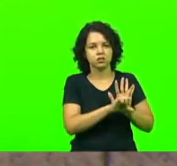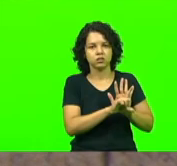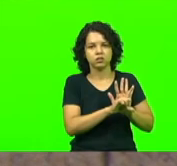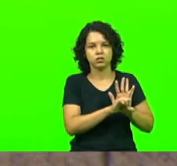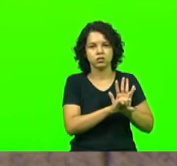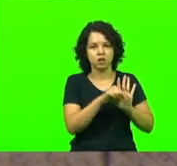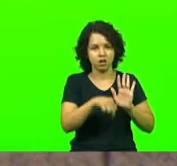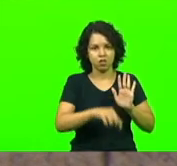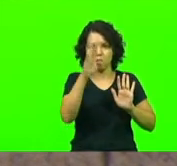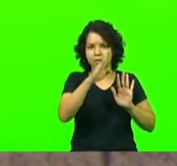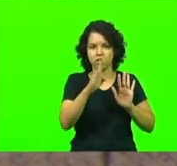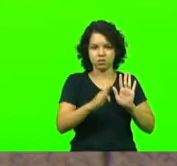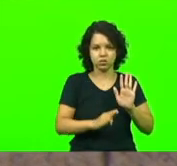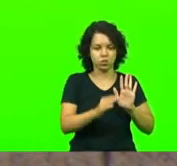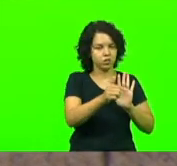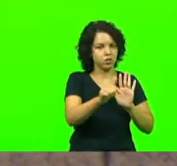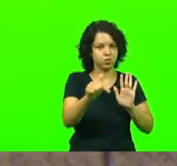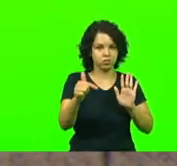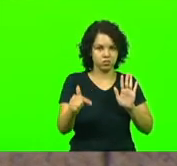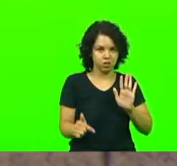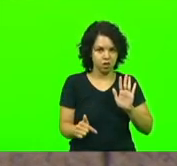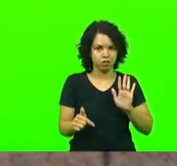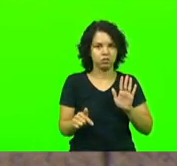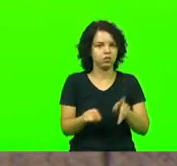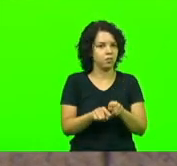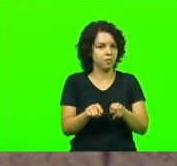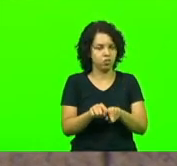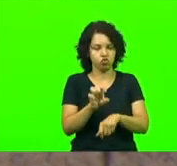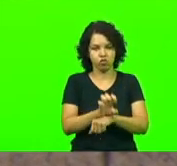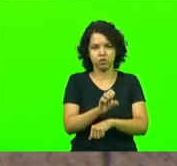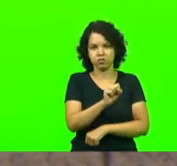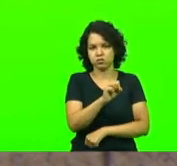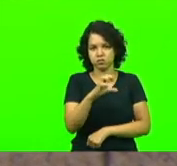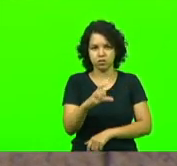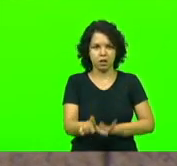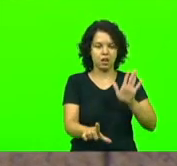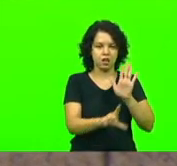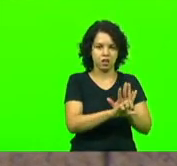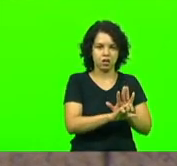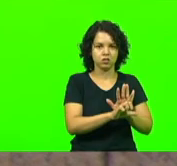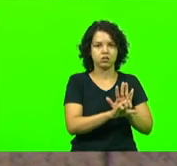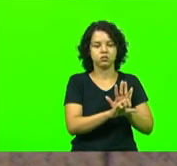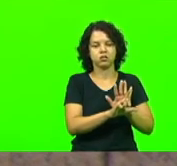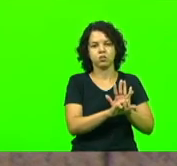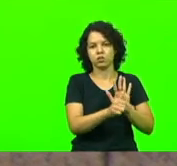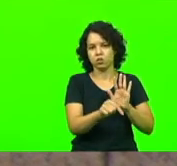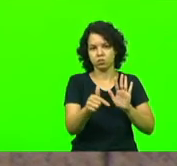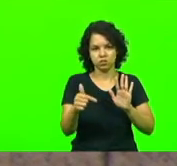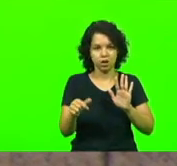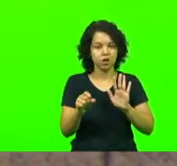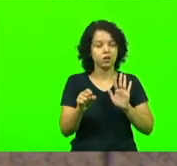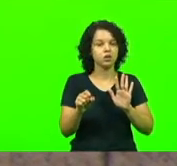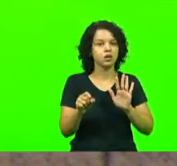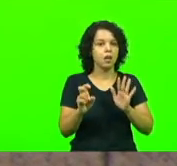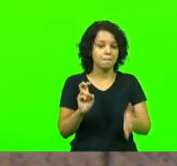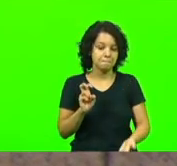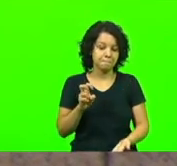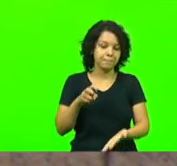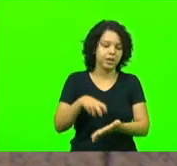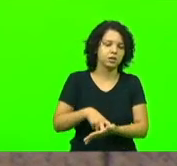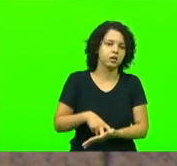no Brasil, e muito menos em Santa Catarina, uma legislação vigente, que